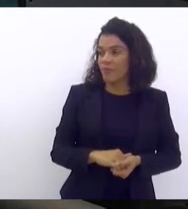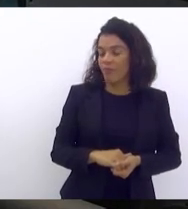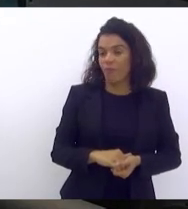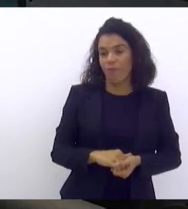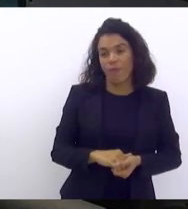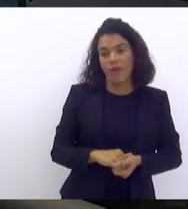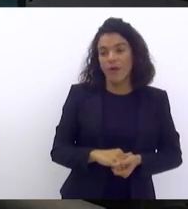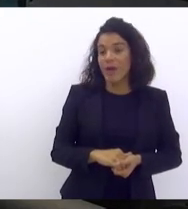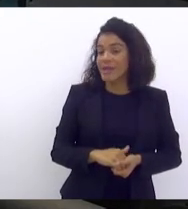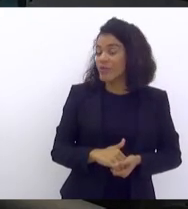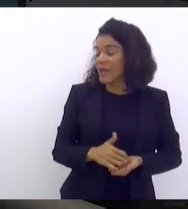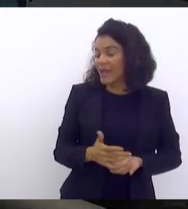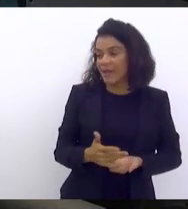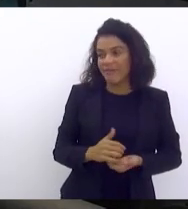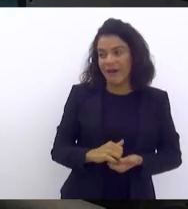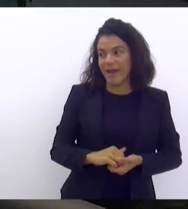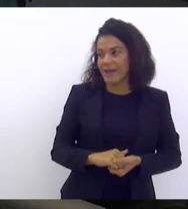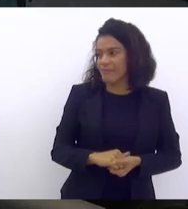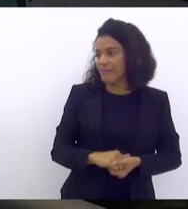Onda Azul.